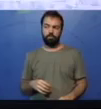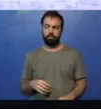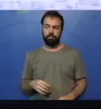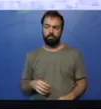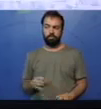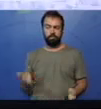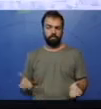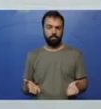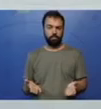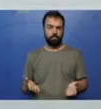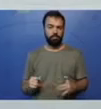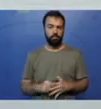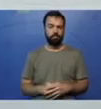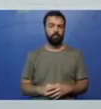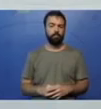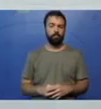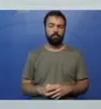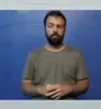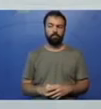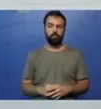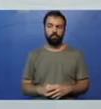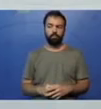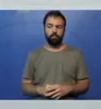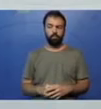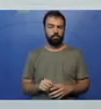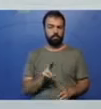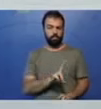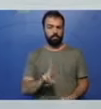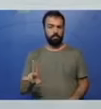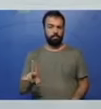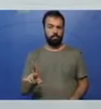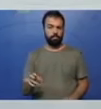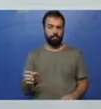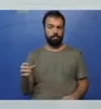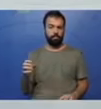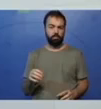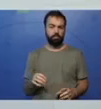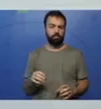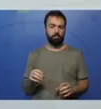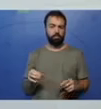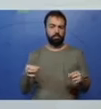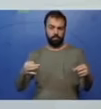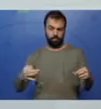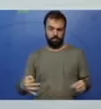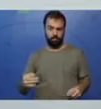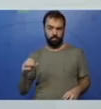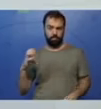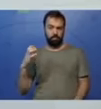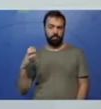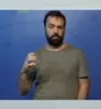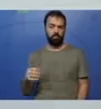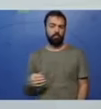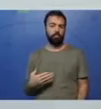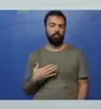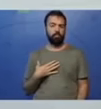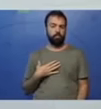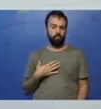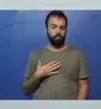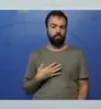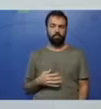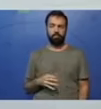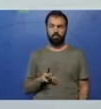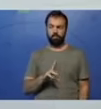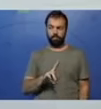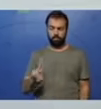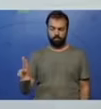Bom, agora, nomes científicos. Toda espécie tem um nome científico. Nós somos uma espécie